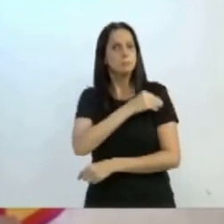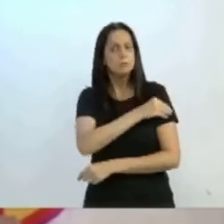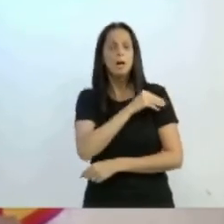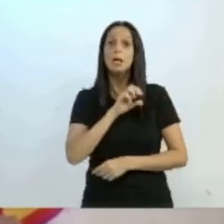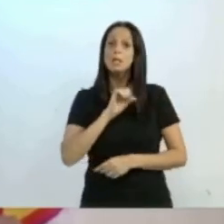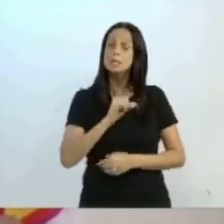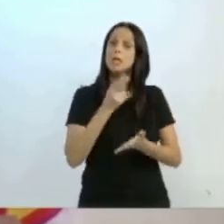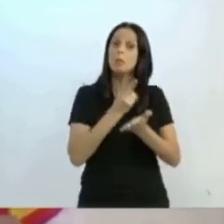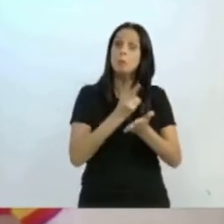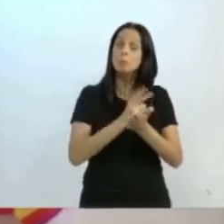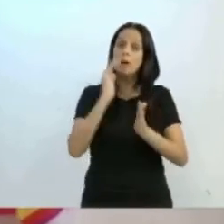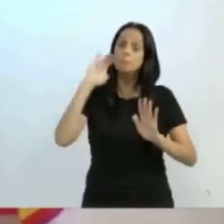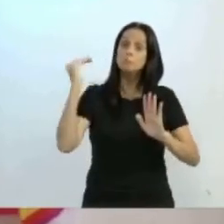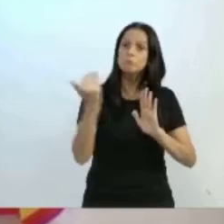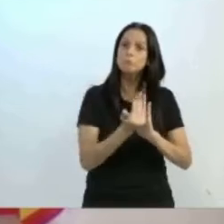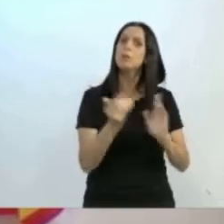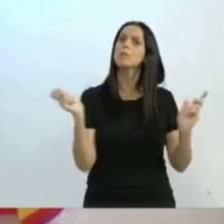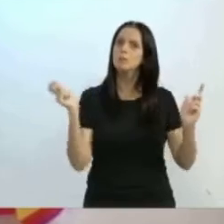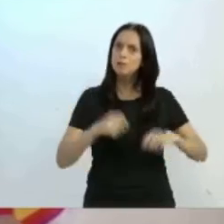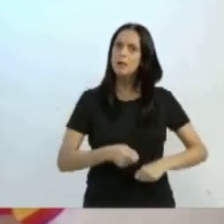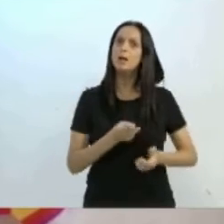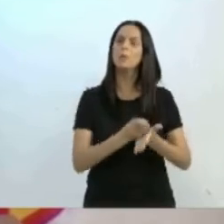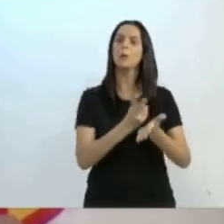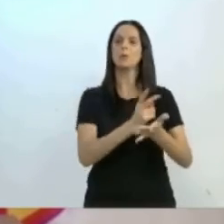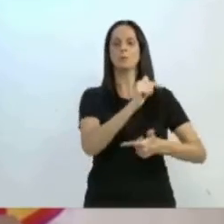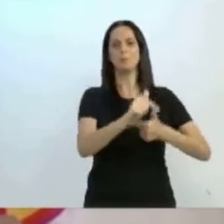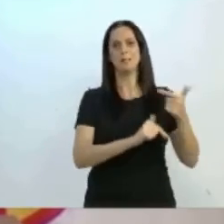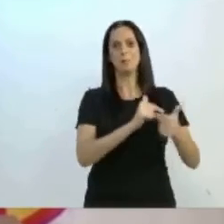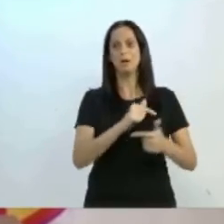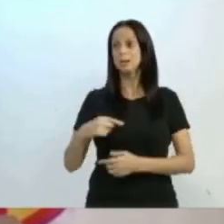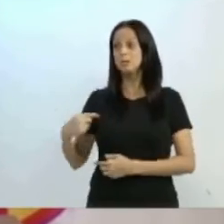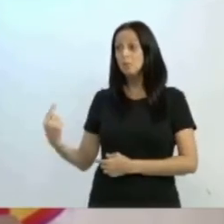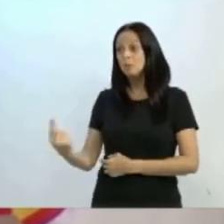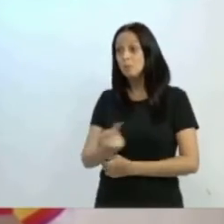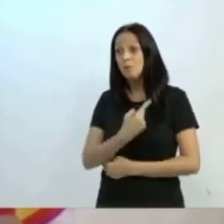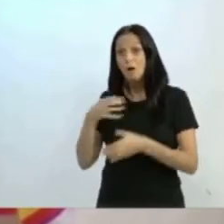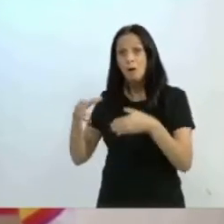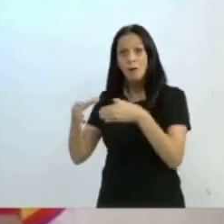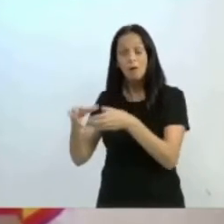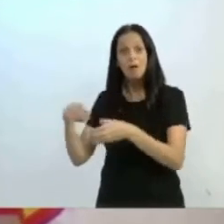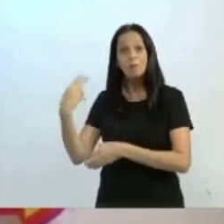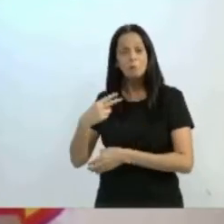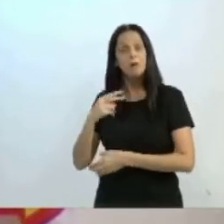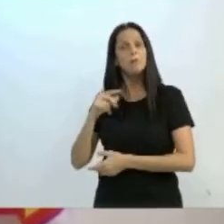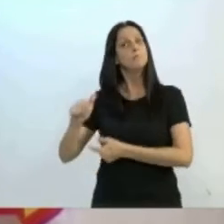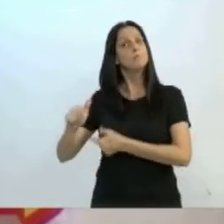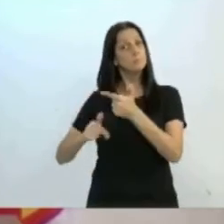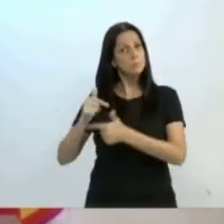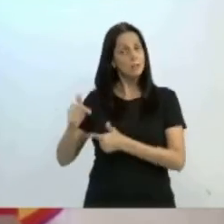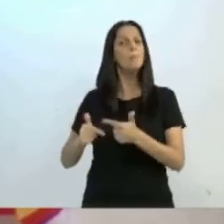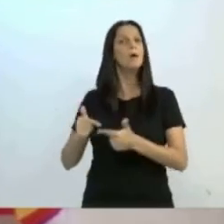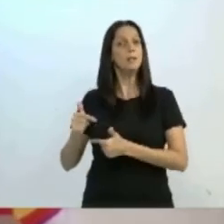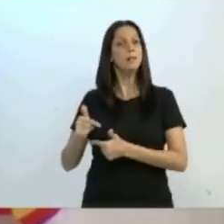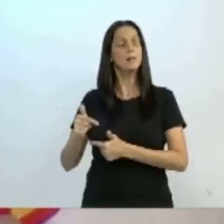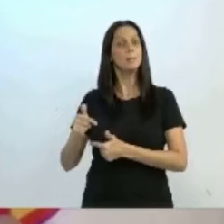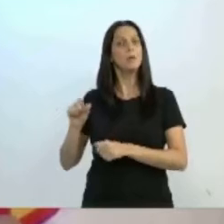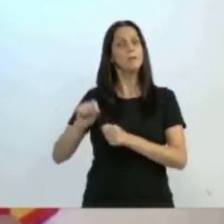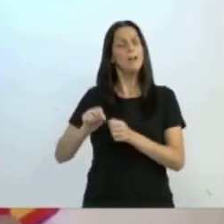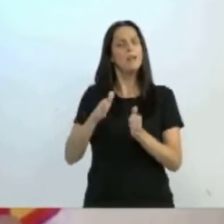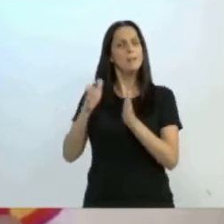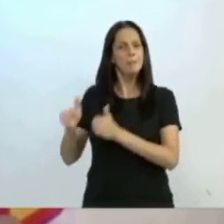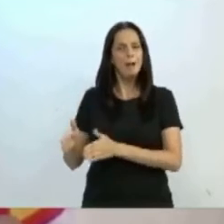e isso é importante então nós aqui fazemos a nossa parte quando a gente eu mais dentro da área da Educação visita